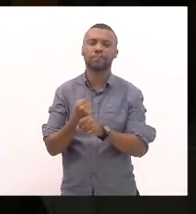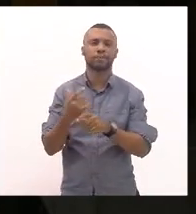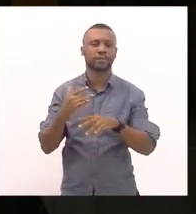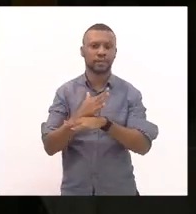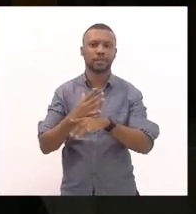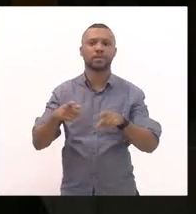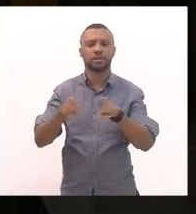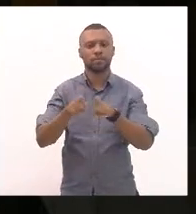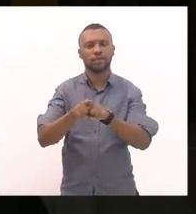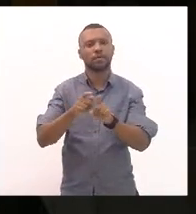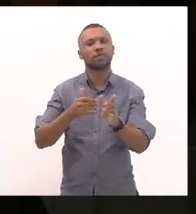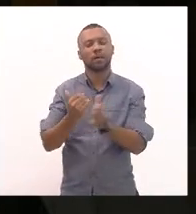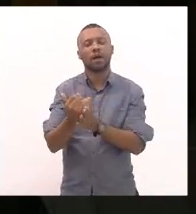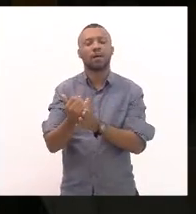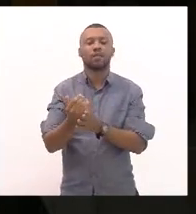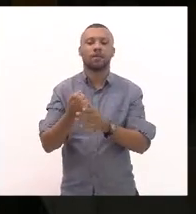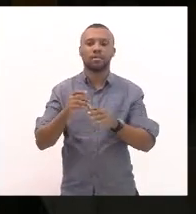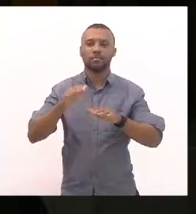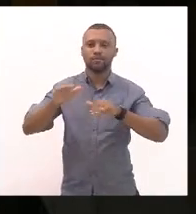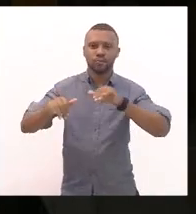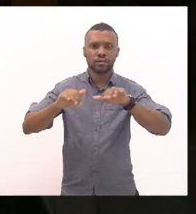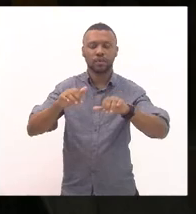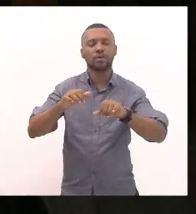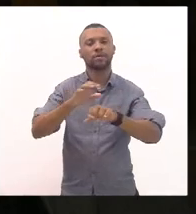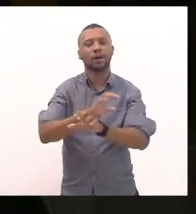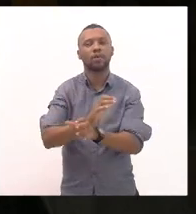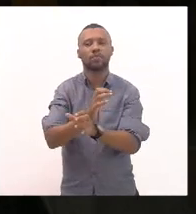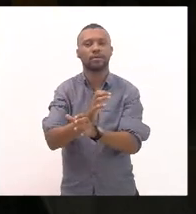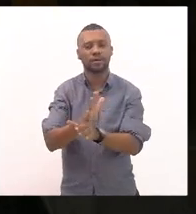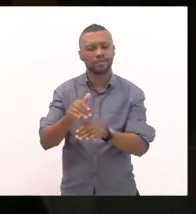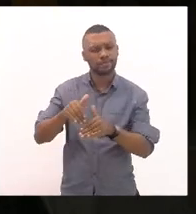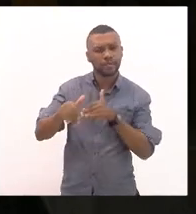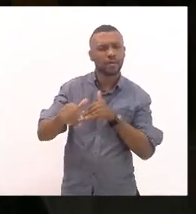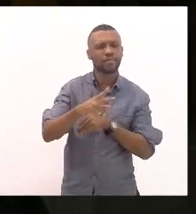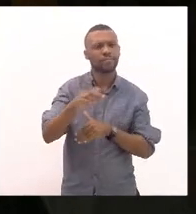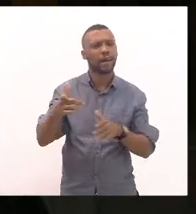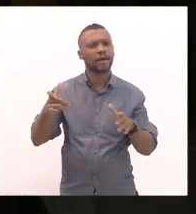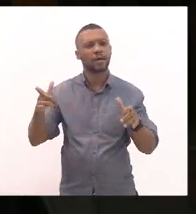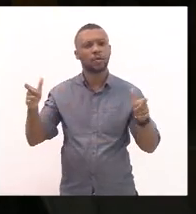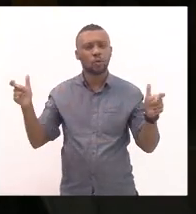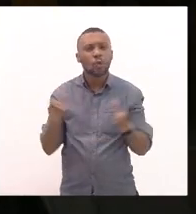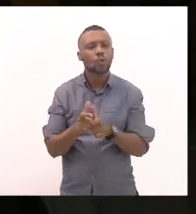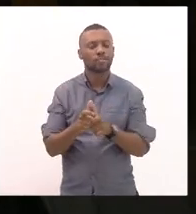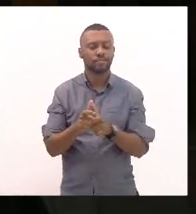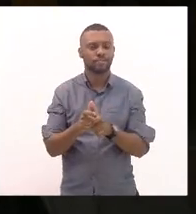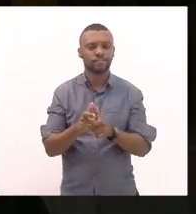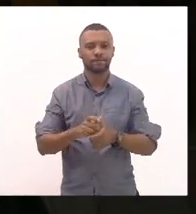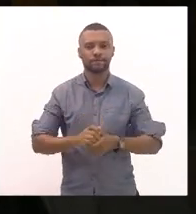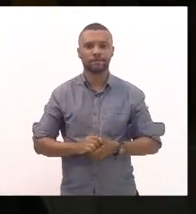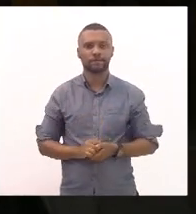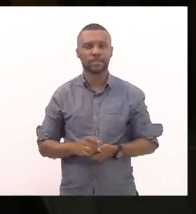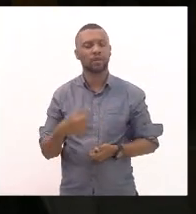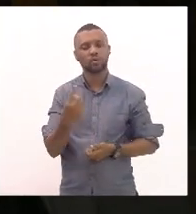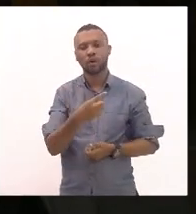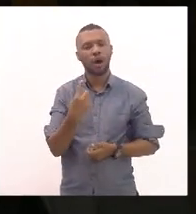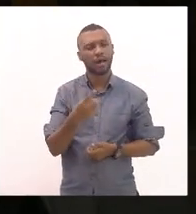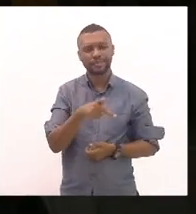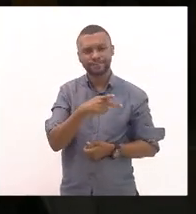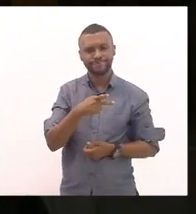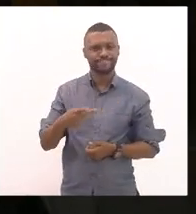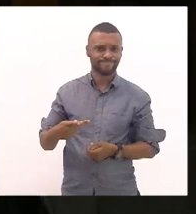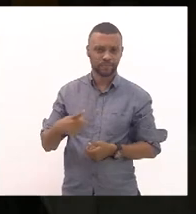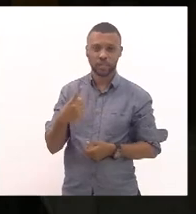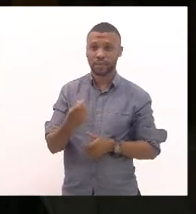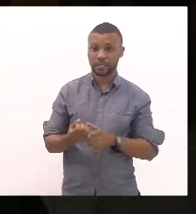iniciamos um mutirão de Ortopedia e muito em breve nós vamos gerar essa fila nos senhora Presidente